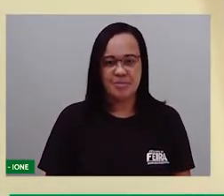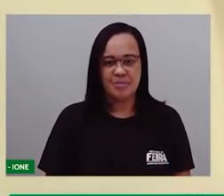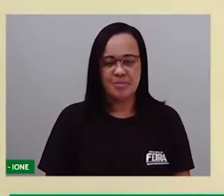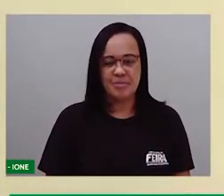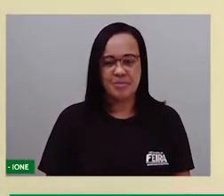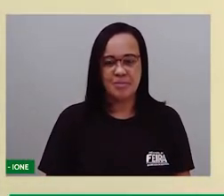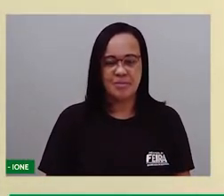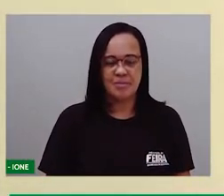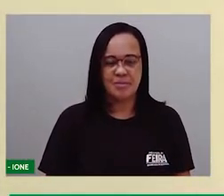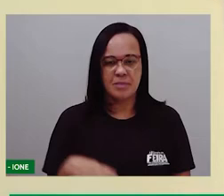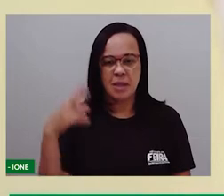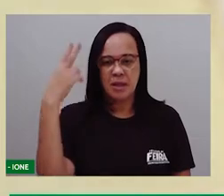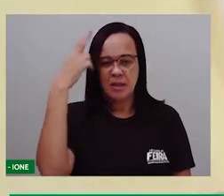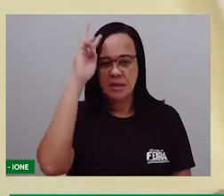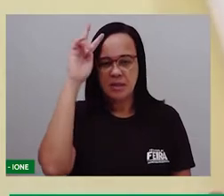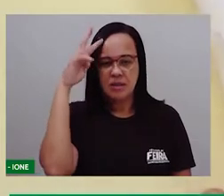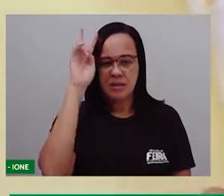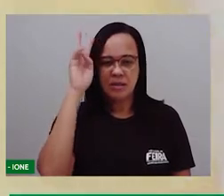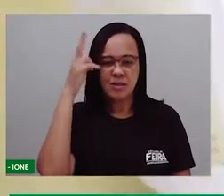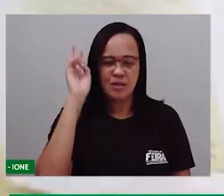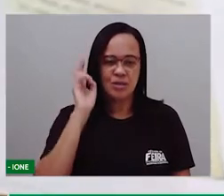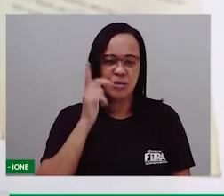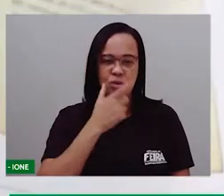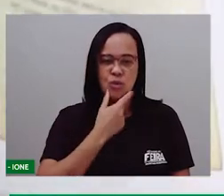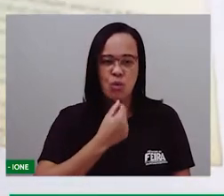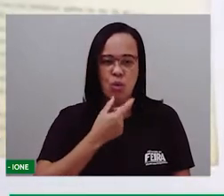E que história de caçadores